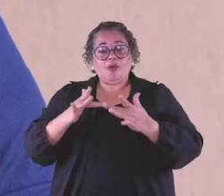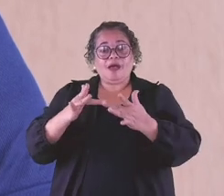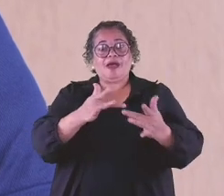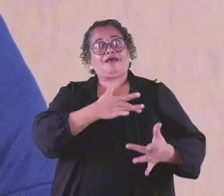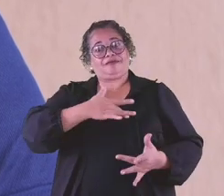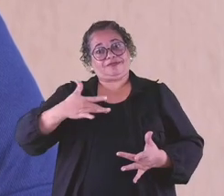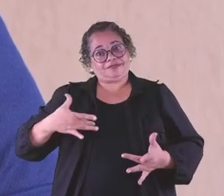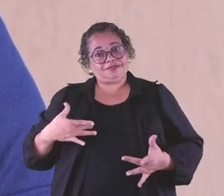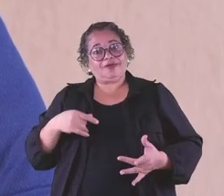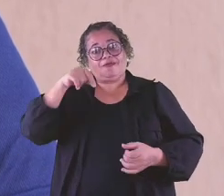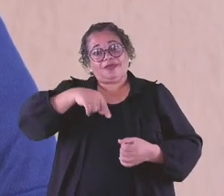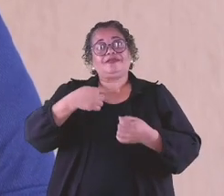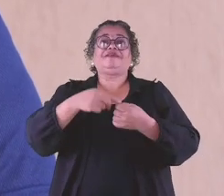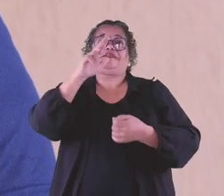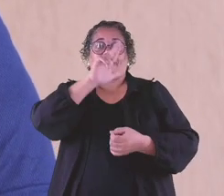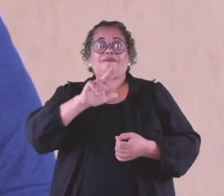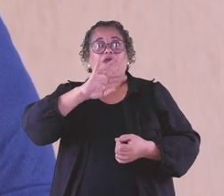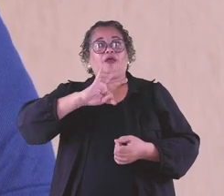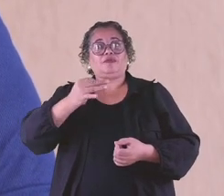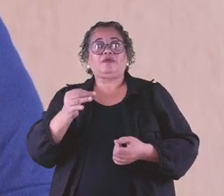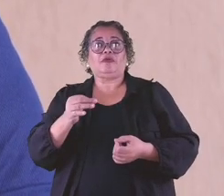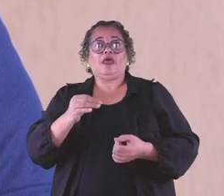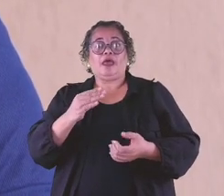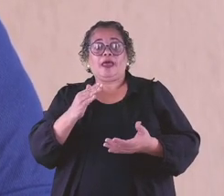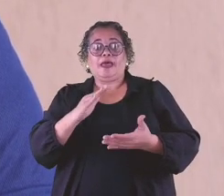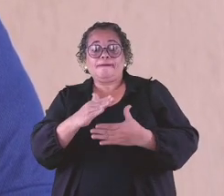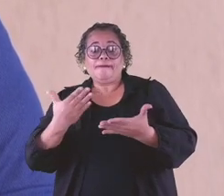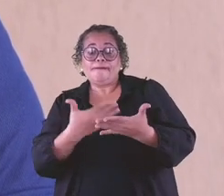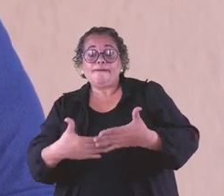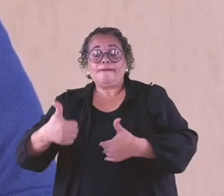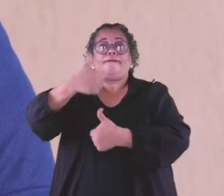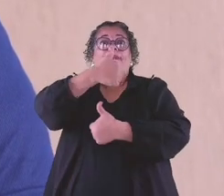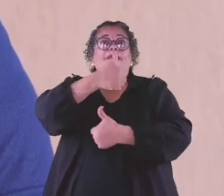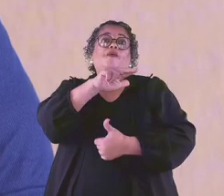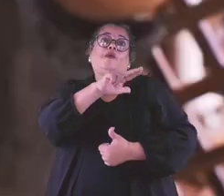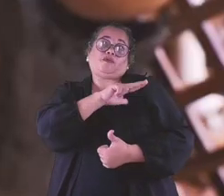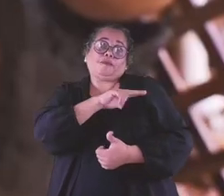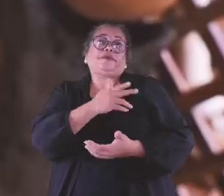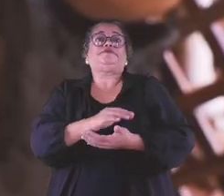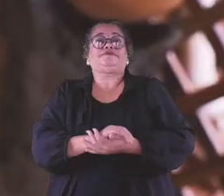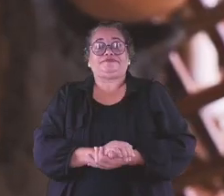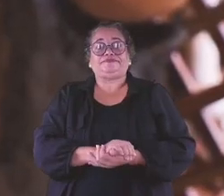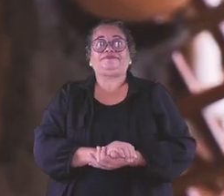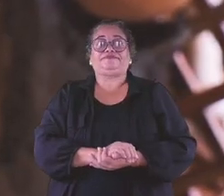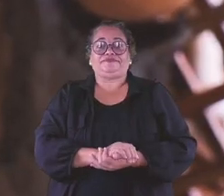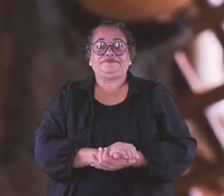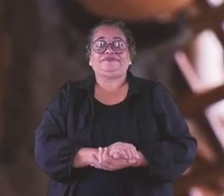rede pública aqui em Uberlândia. E a maioria dos casos até supera o particular, viu?